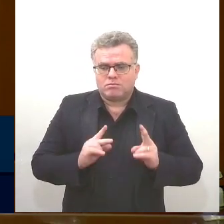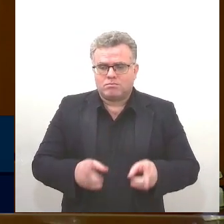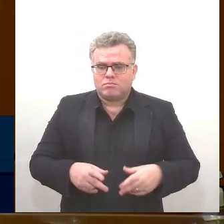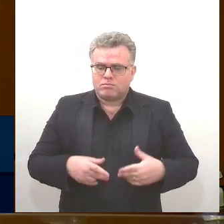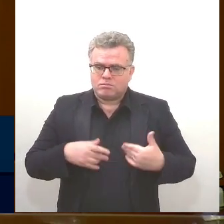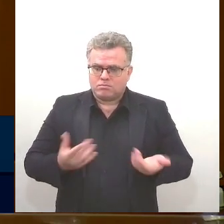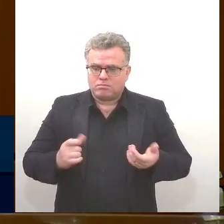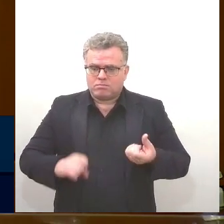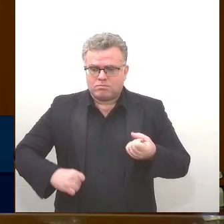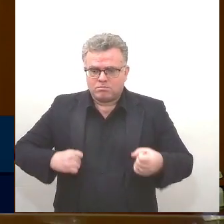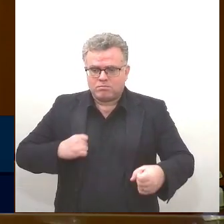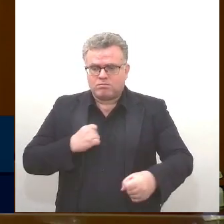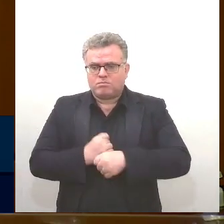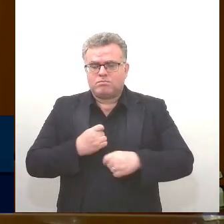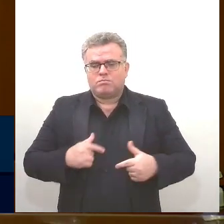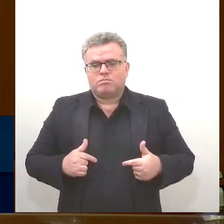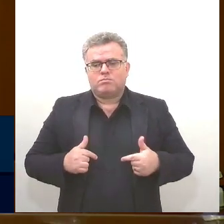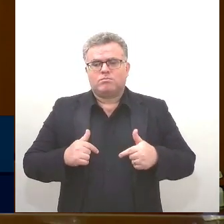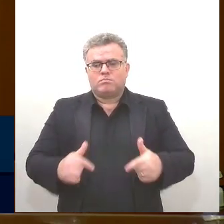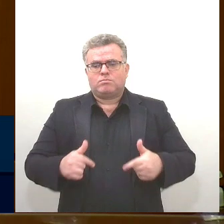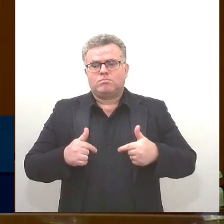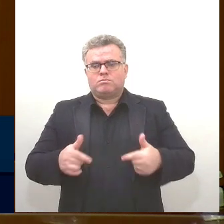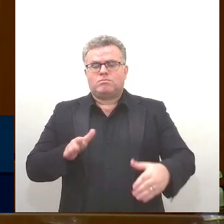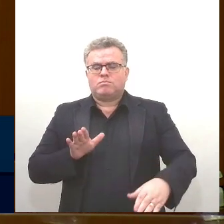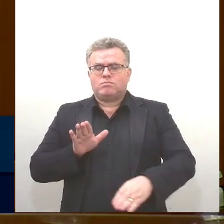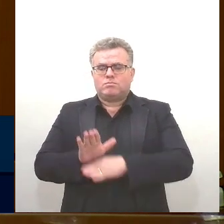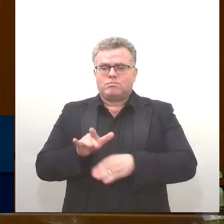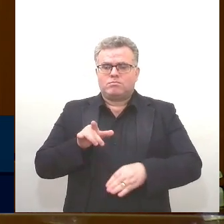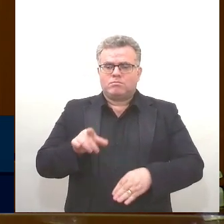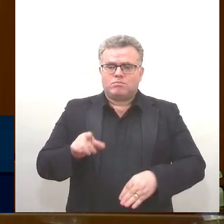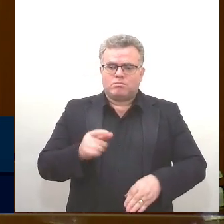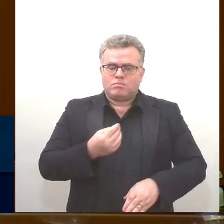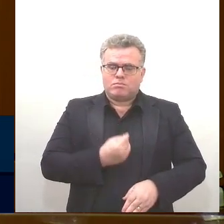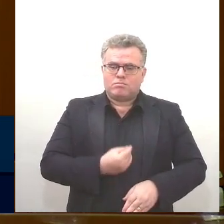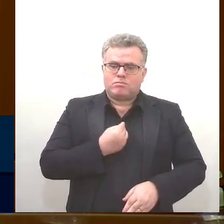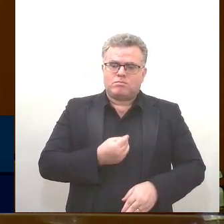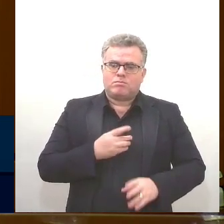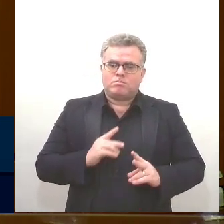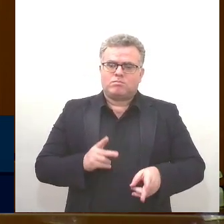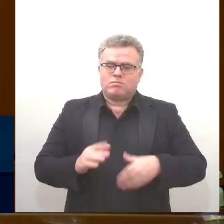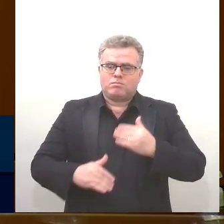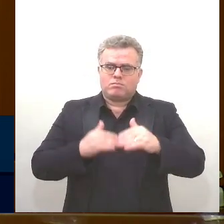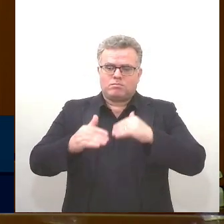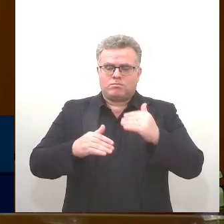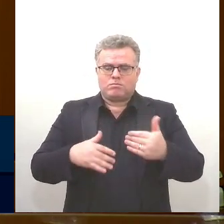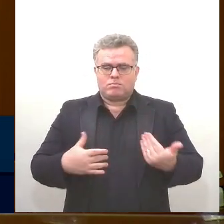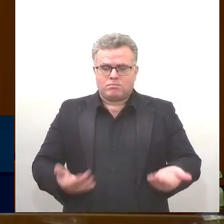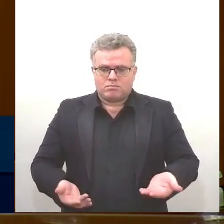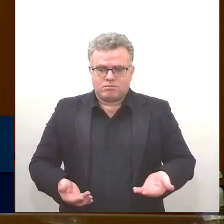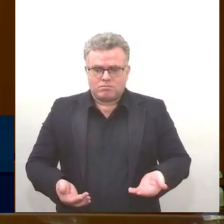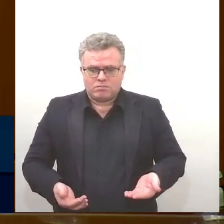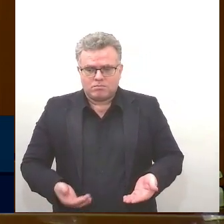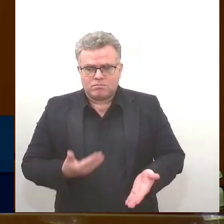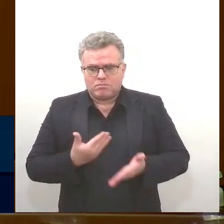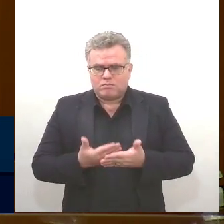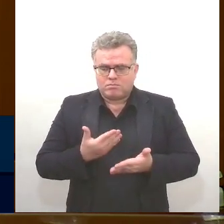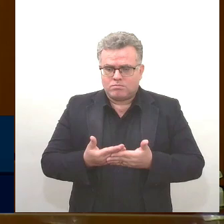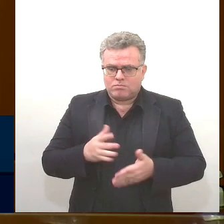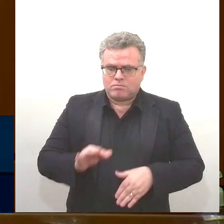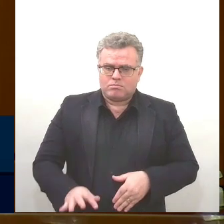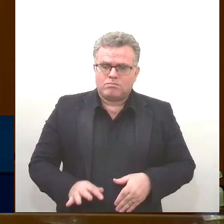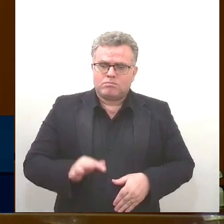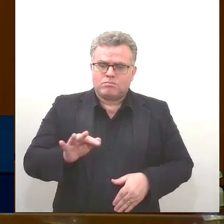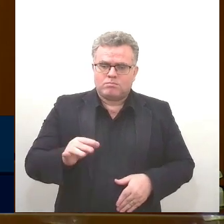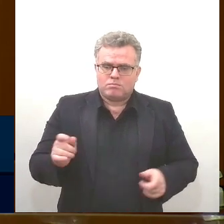luta e ajudando a ela a crescer a se desenvolver a estudar e a e a que ela